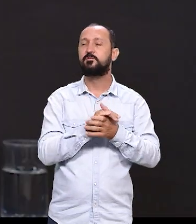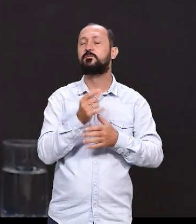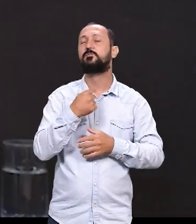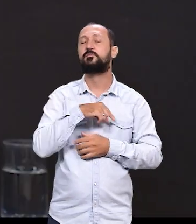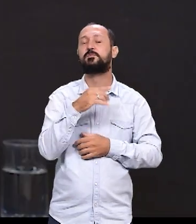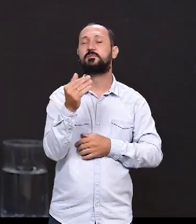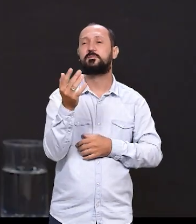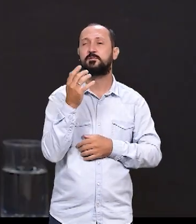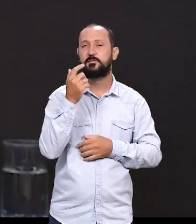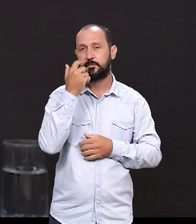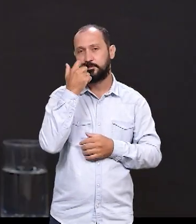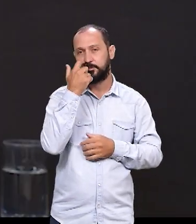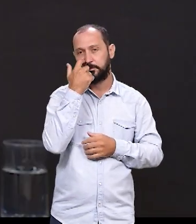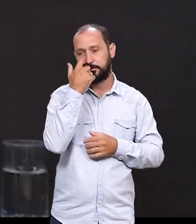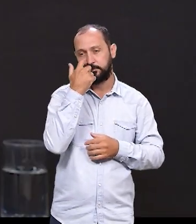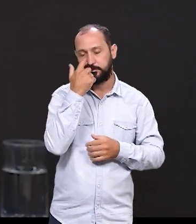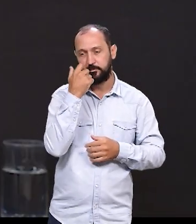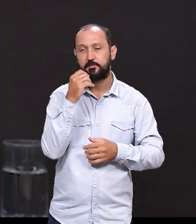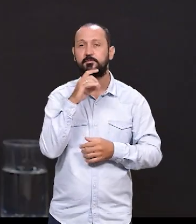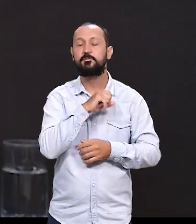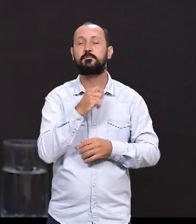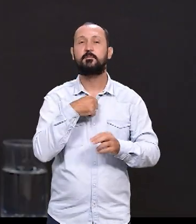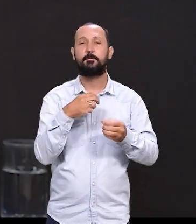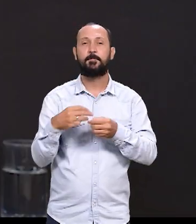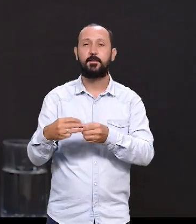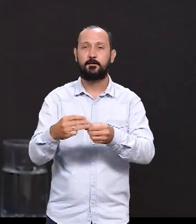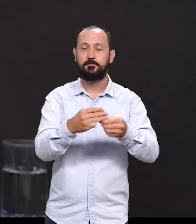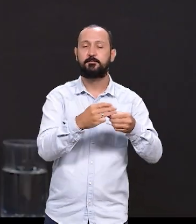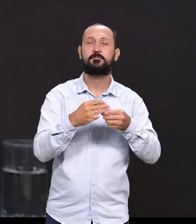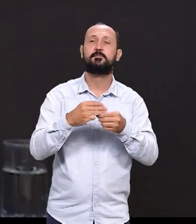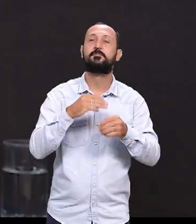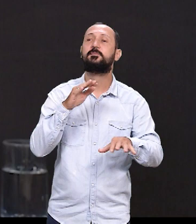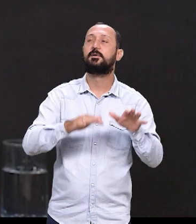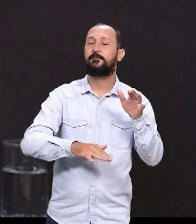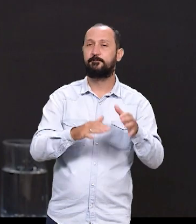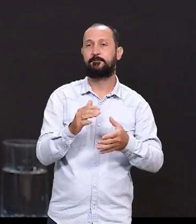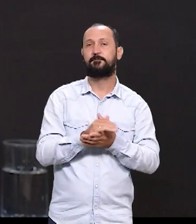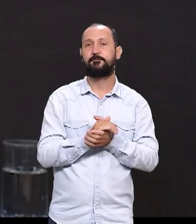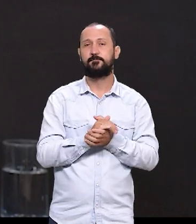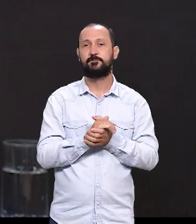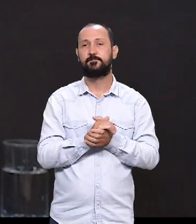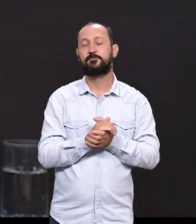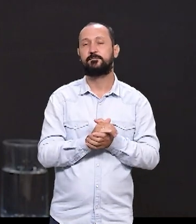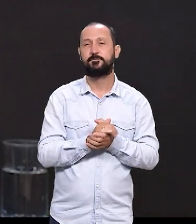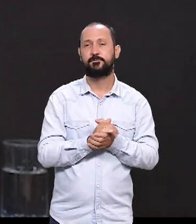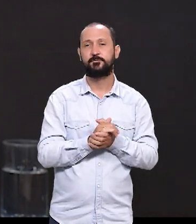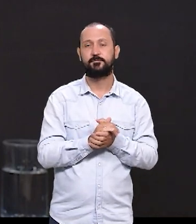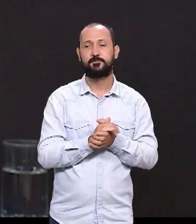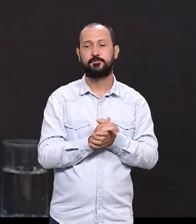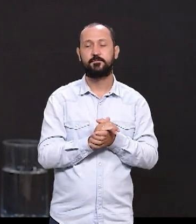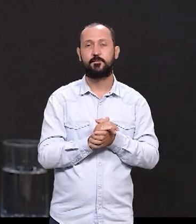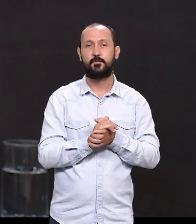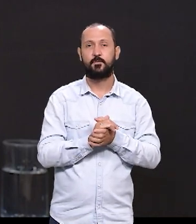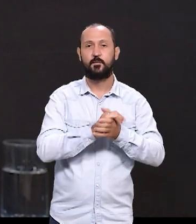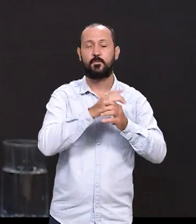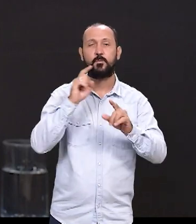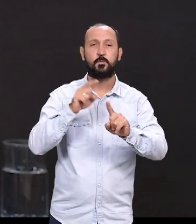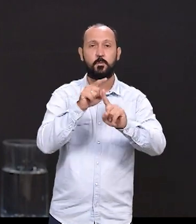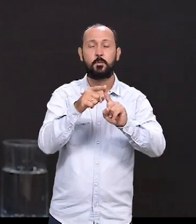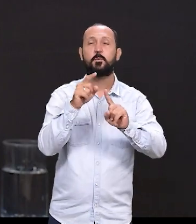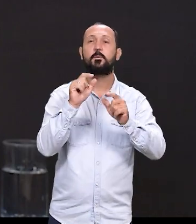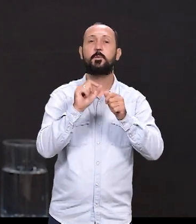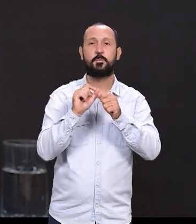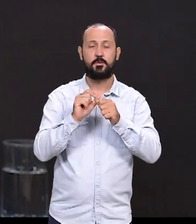sim nós queremos caminhar mais queremos eh levar para mais municípios e mais vezes nos municípios eh eh o